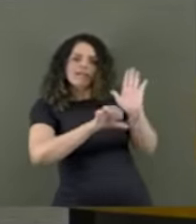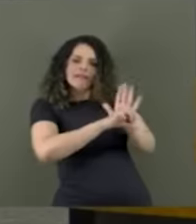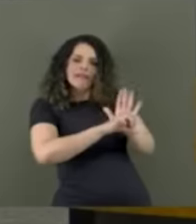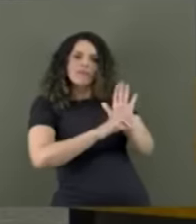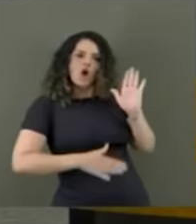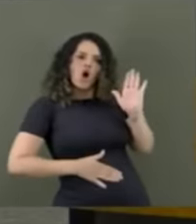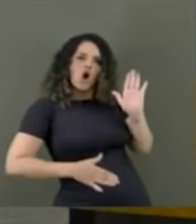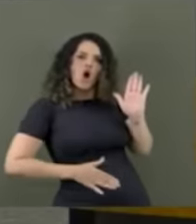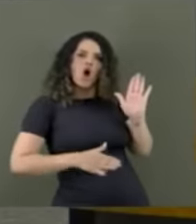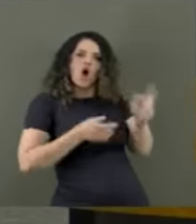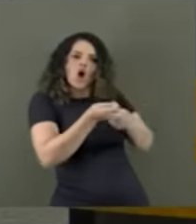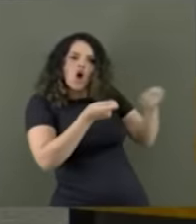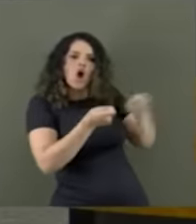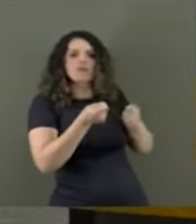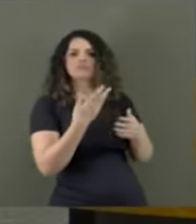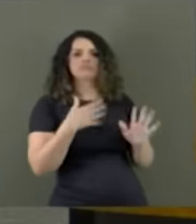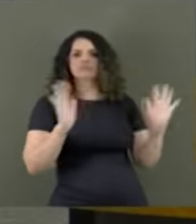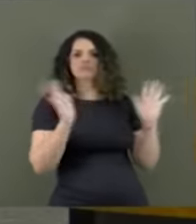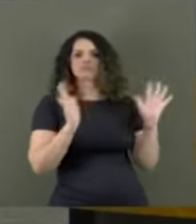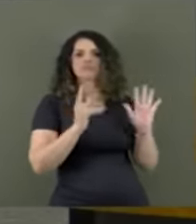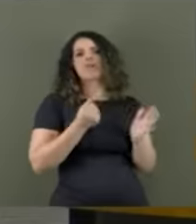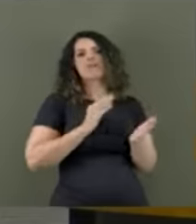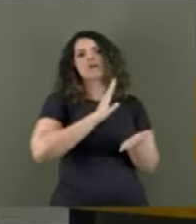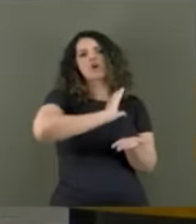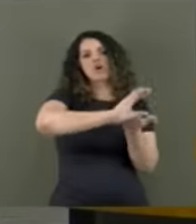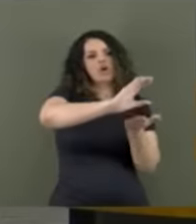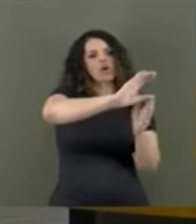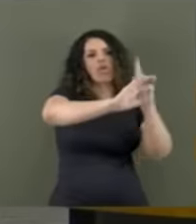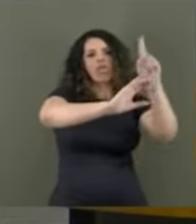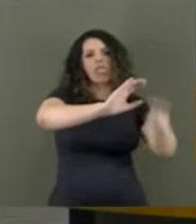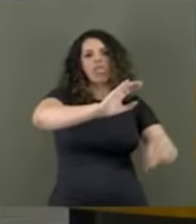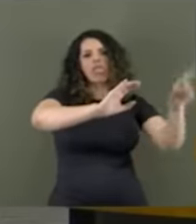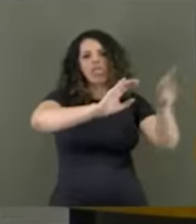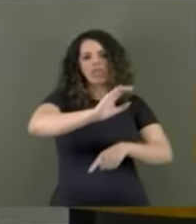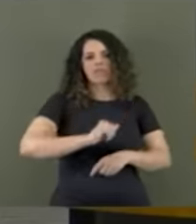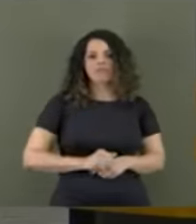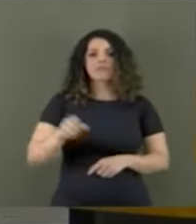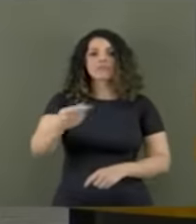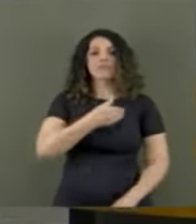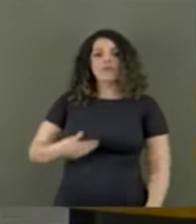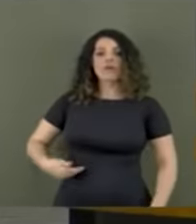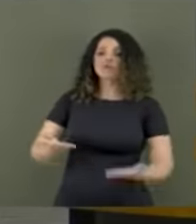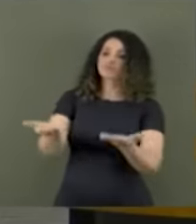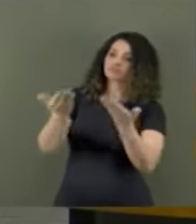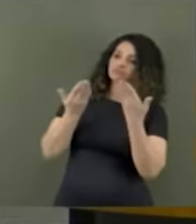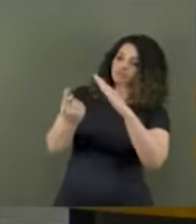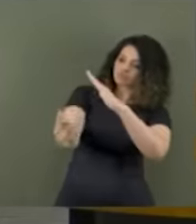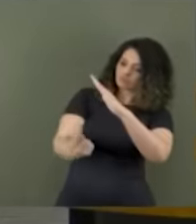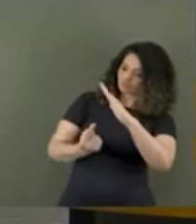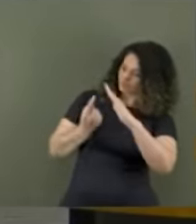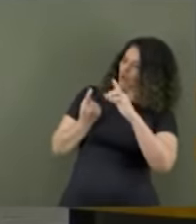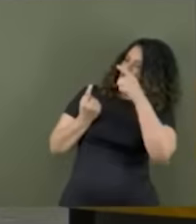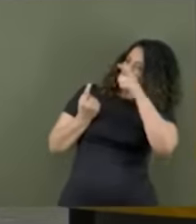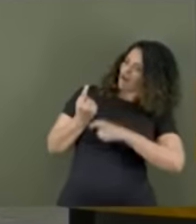espanta haver corte no combate ao Crime Organizado num governo que recebe de portas abertas em seu ministério